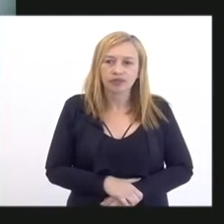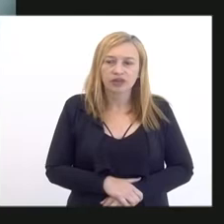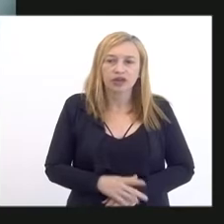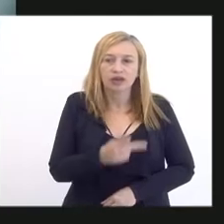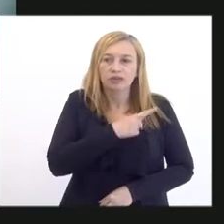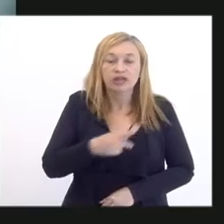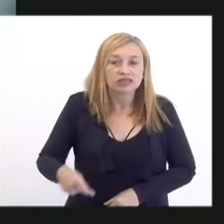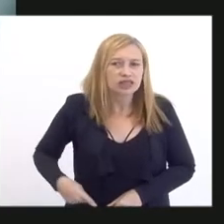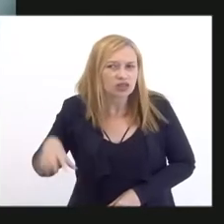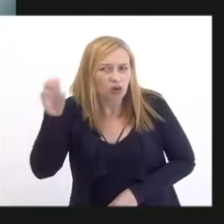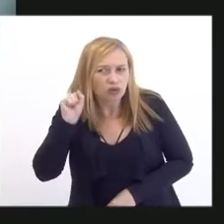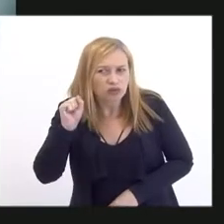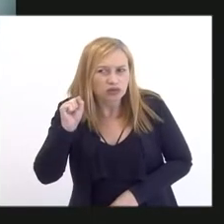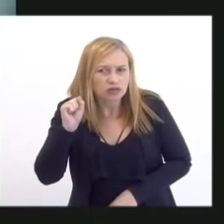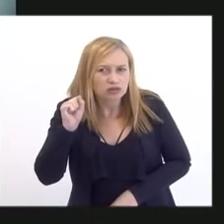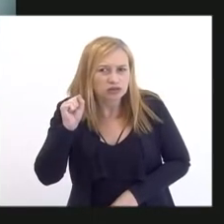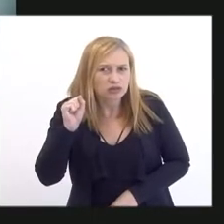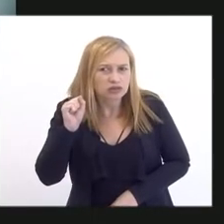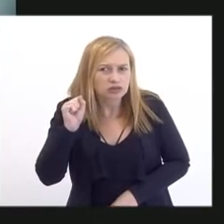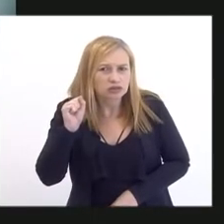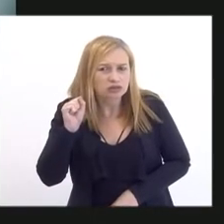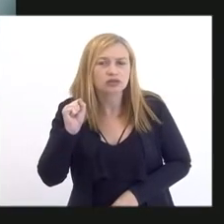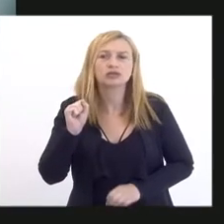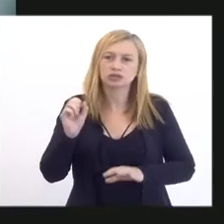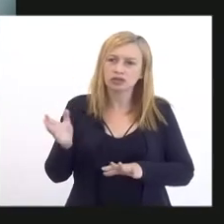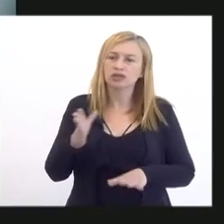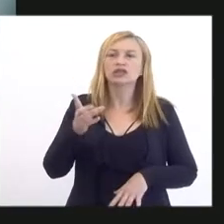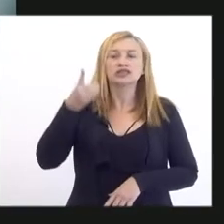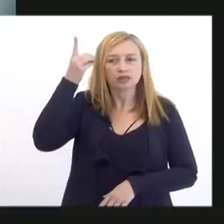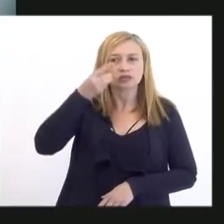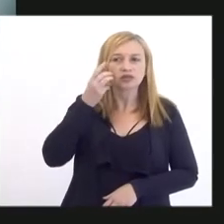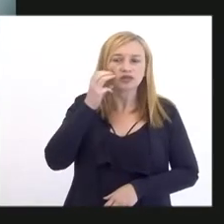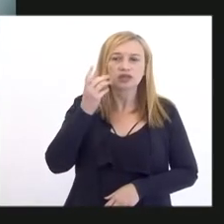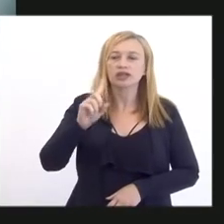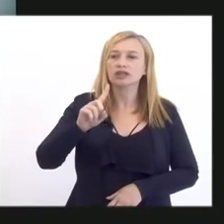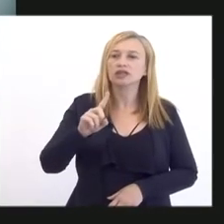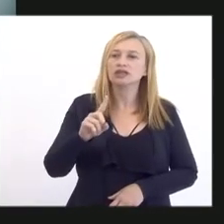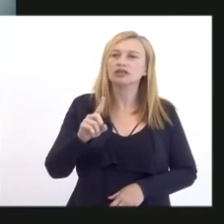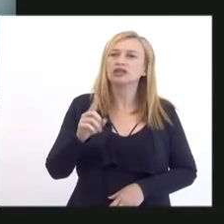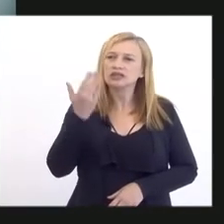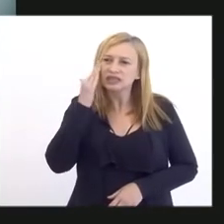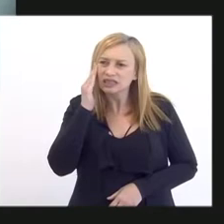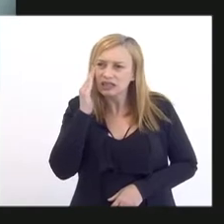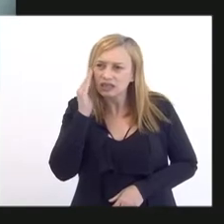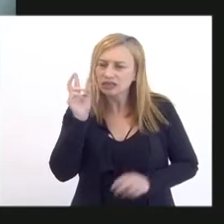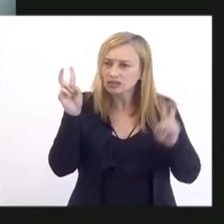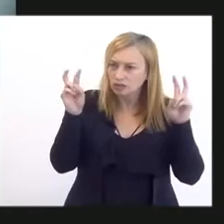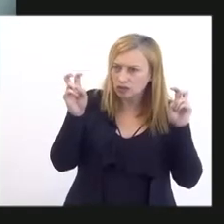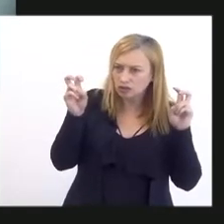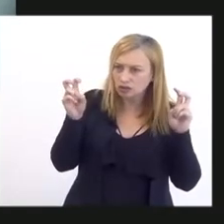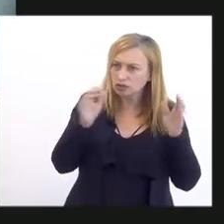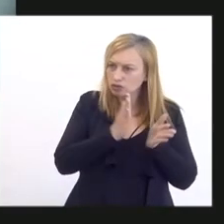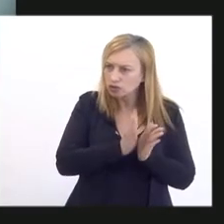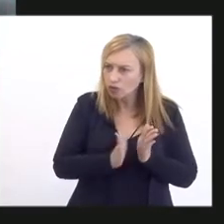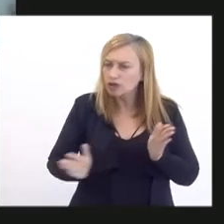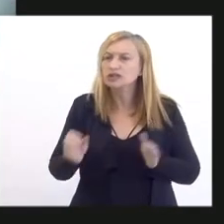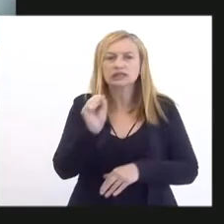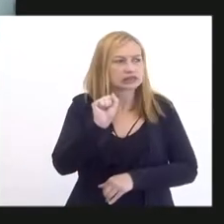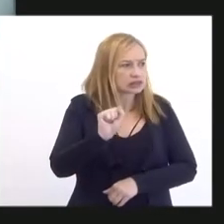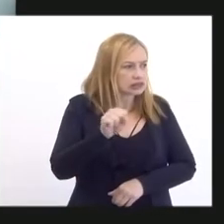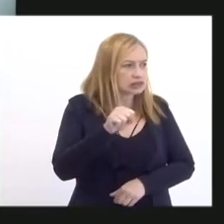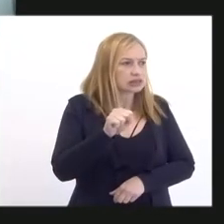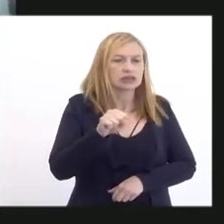Presidente, nos ouve? Então, vamos lá. Deputado Waldeck, deputado... Vocês entenderam a minha questão de ordem? Entendi perfeitamente.